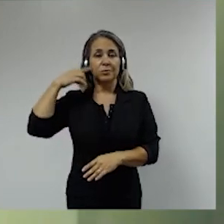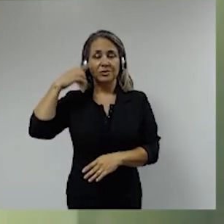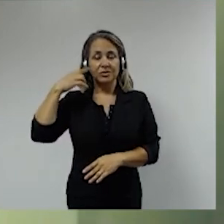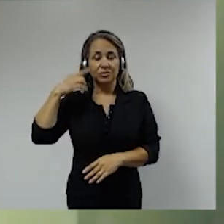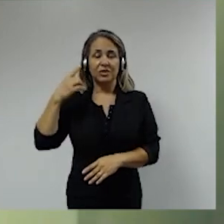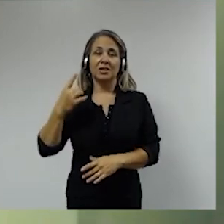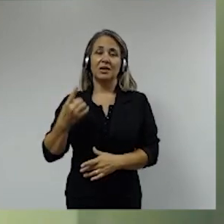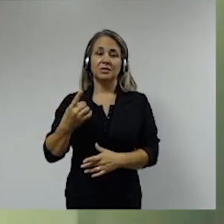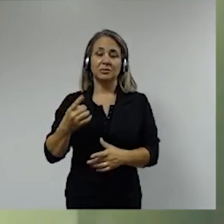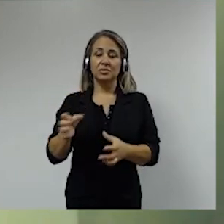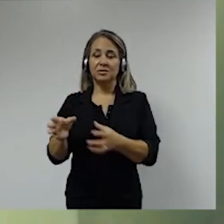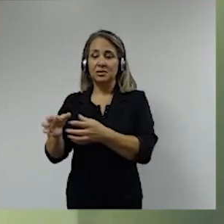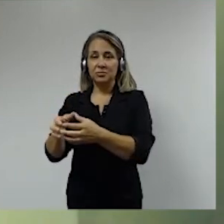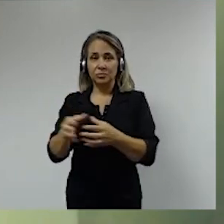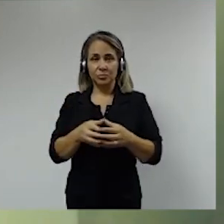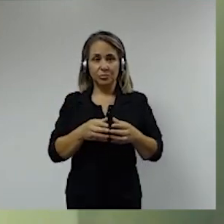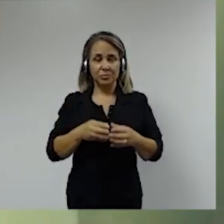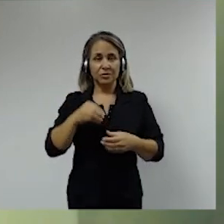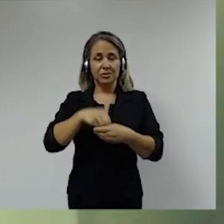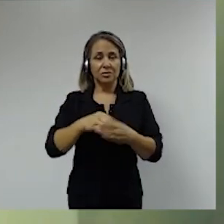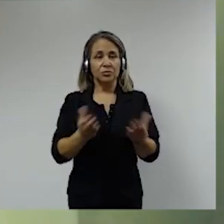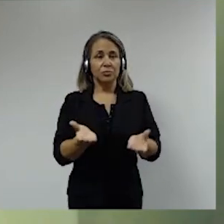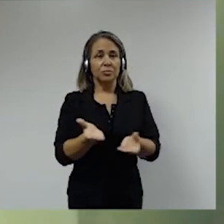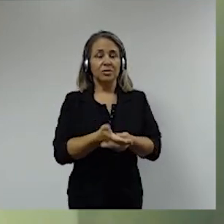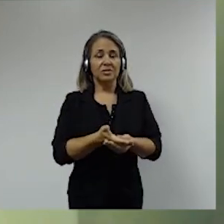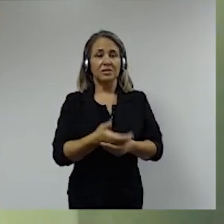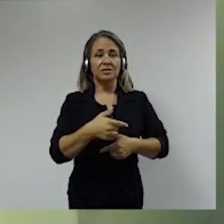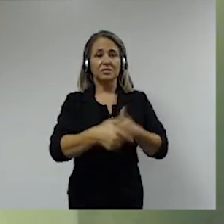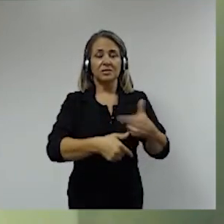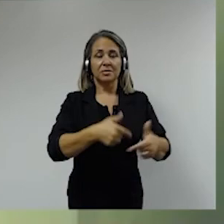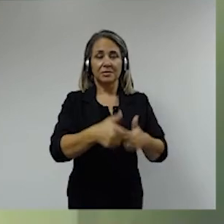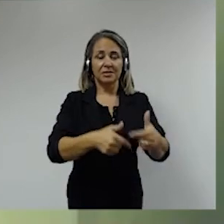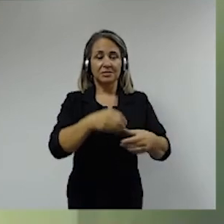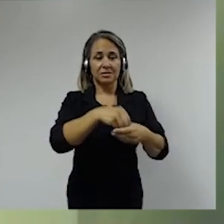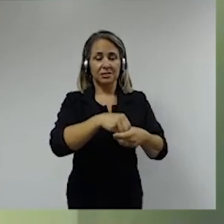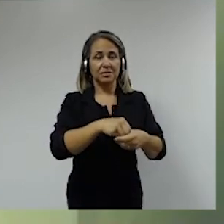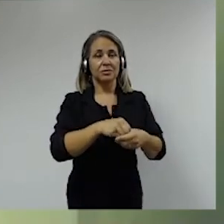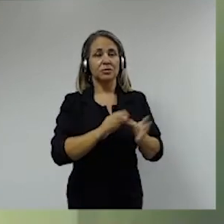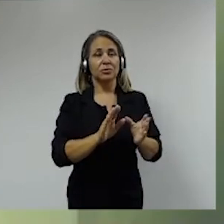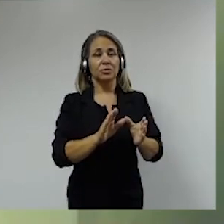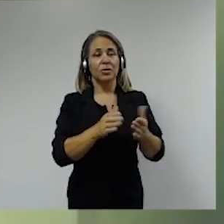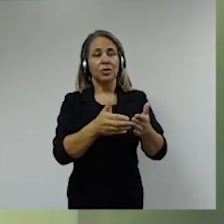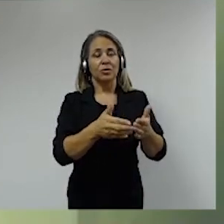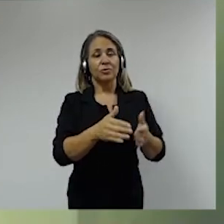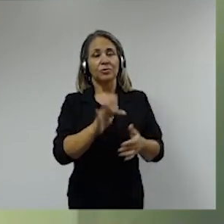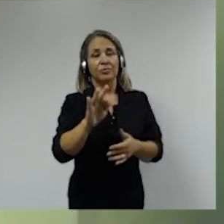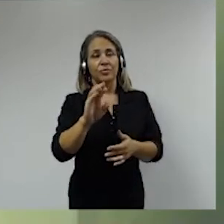as partes no processo trabalhista, nos fóruns trabalhistas, no